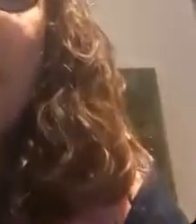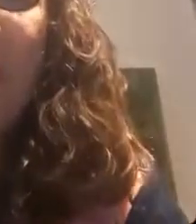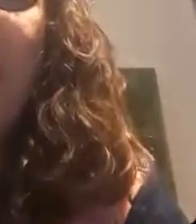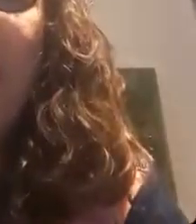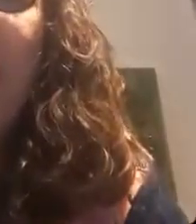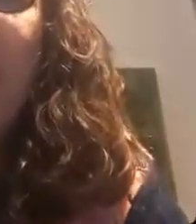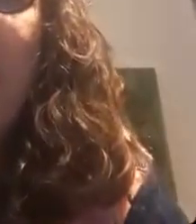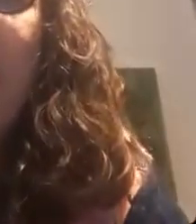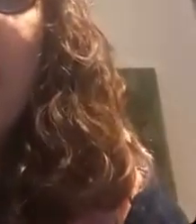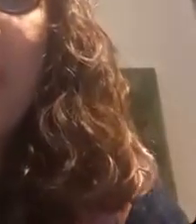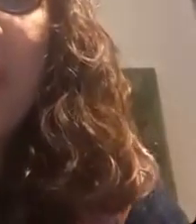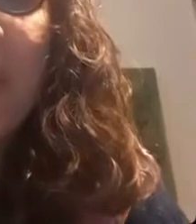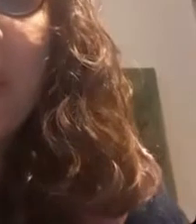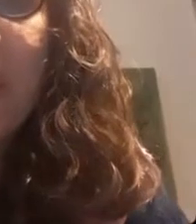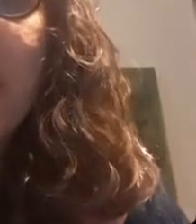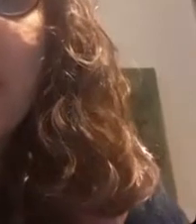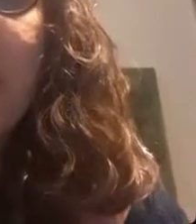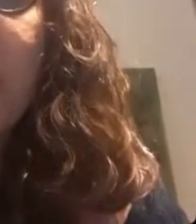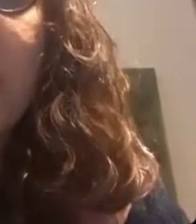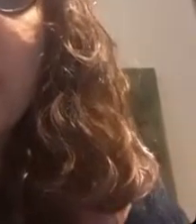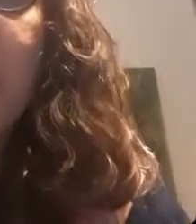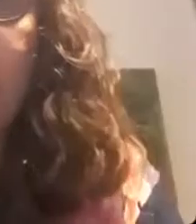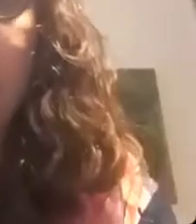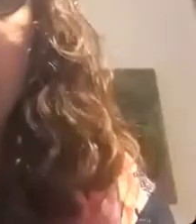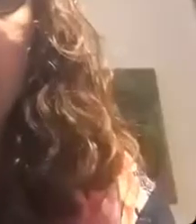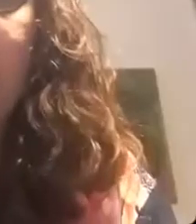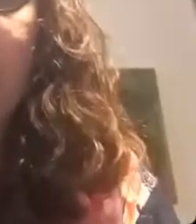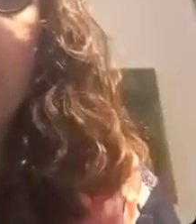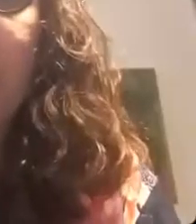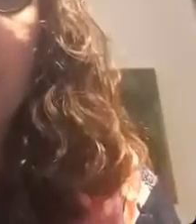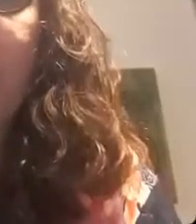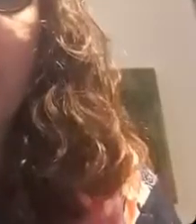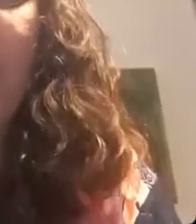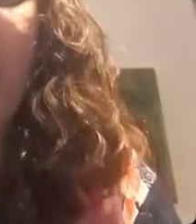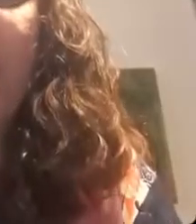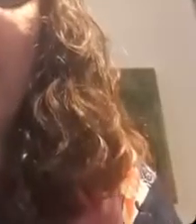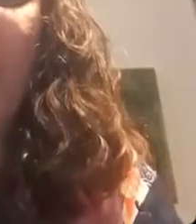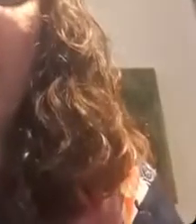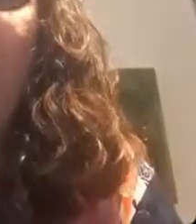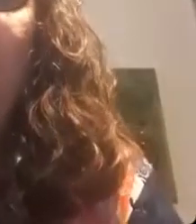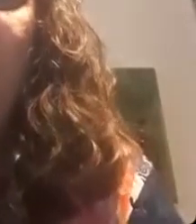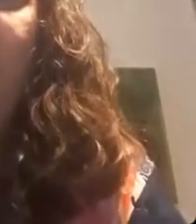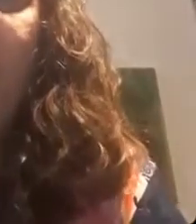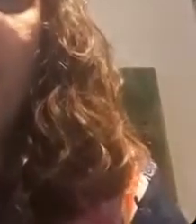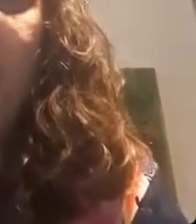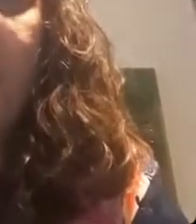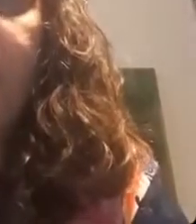aqui para te convidar ela, que ela vai fazer a interpretação de Libras da conversa. Tá bom.